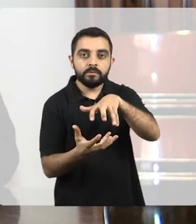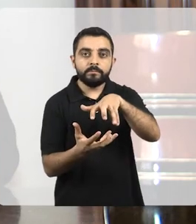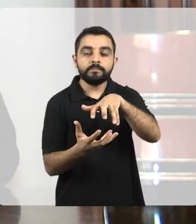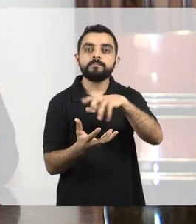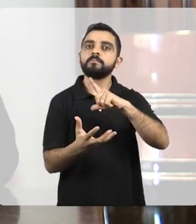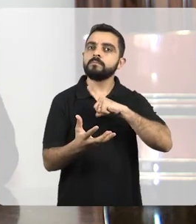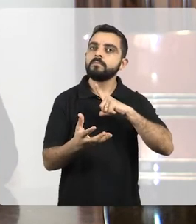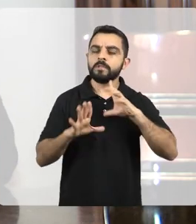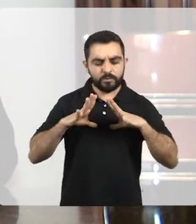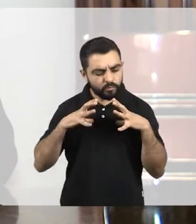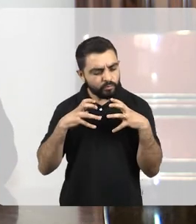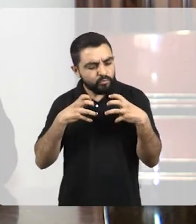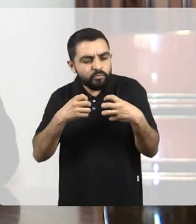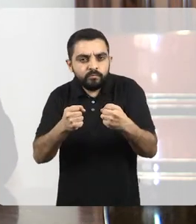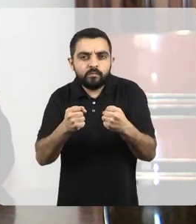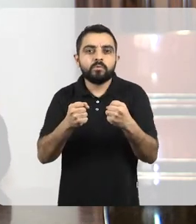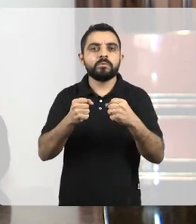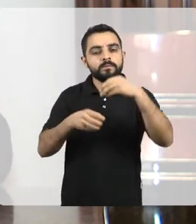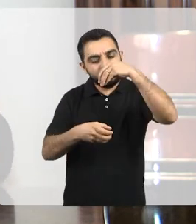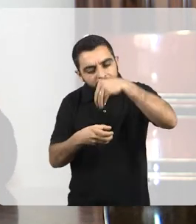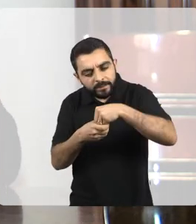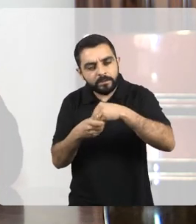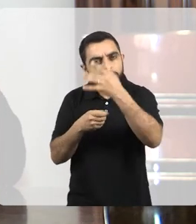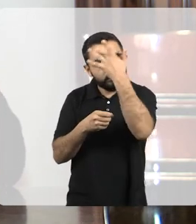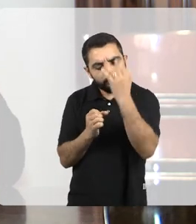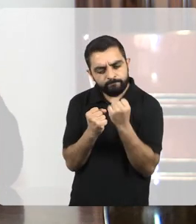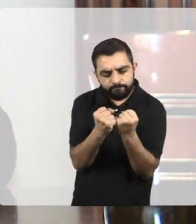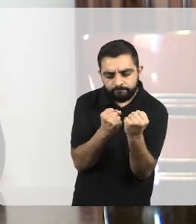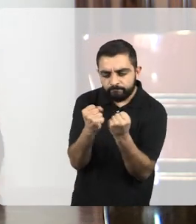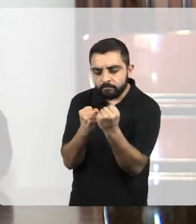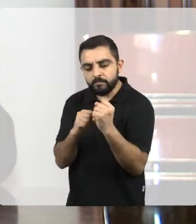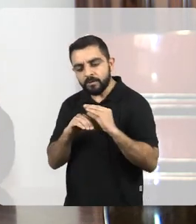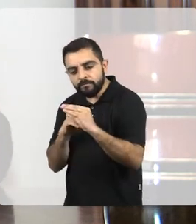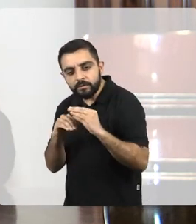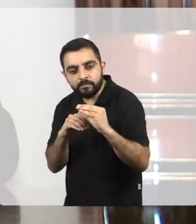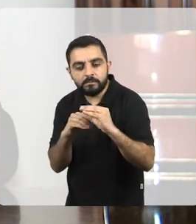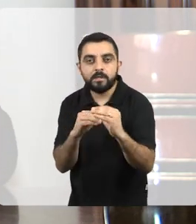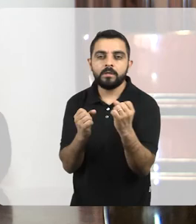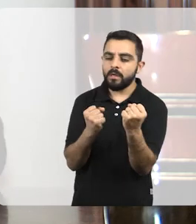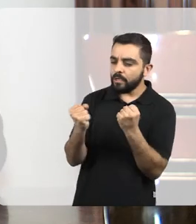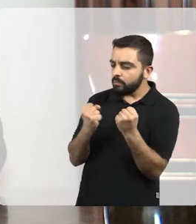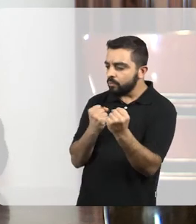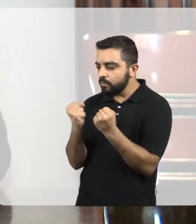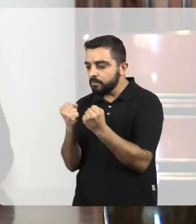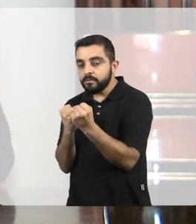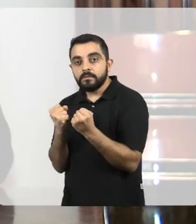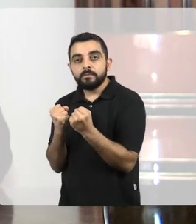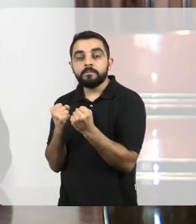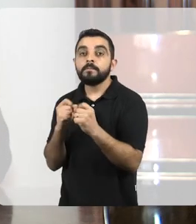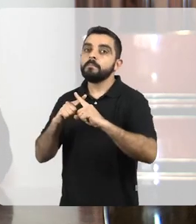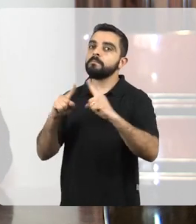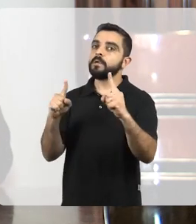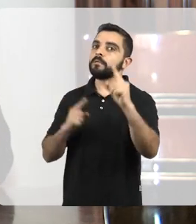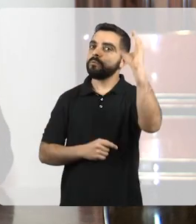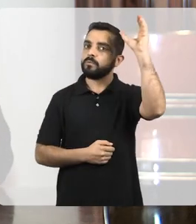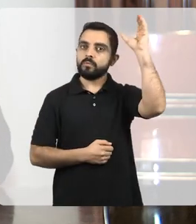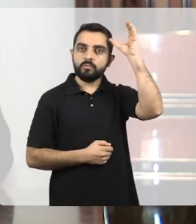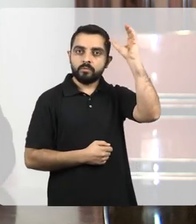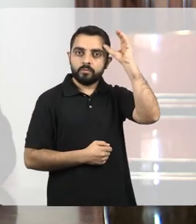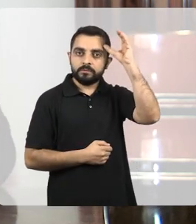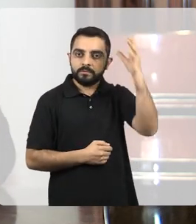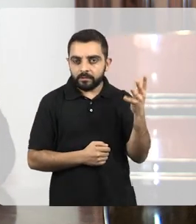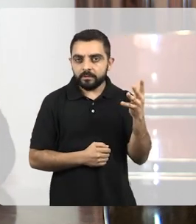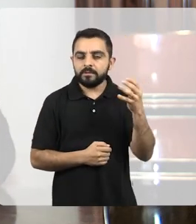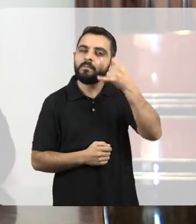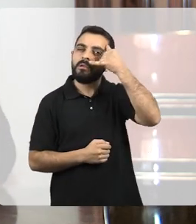internacionais um esforço que é feito com toda a comunidade de racionalização interna desses recursos que têm sido cada vez mais